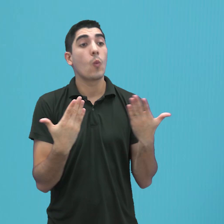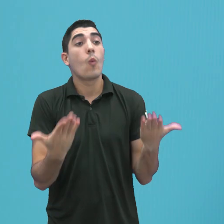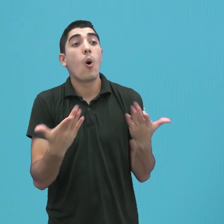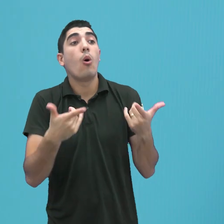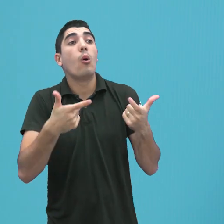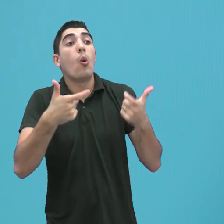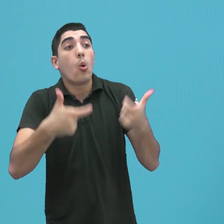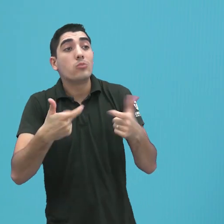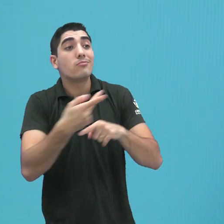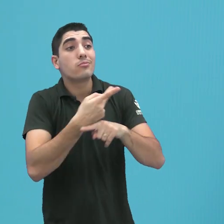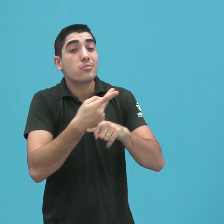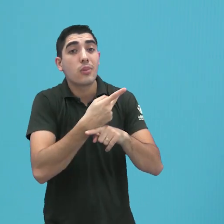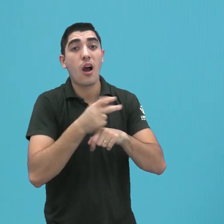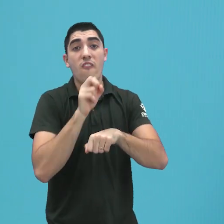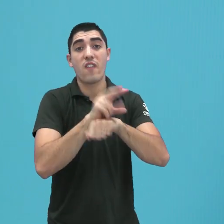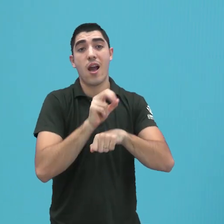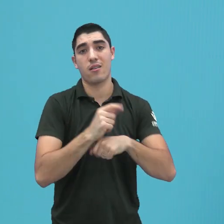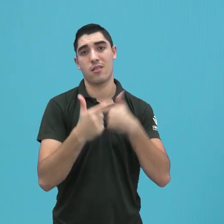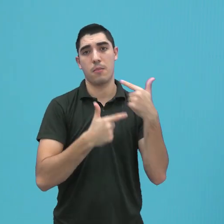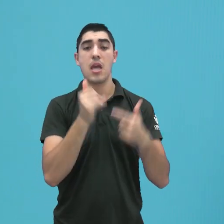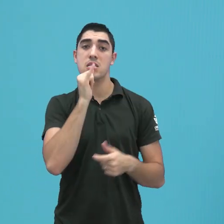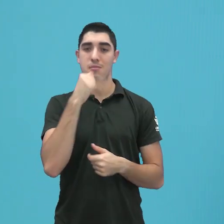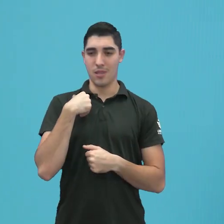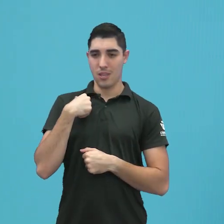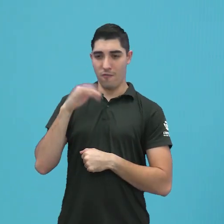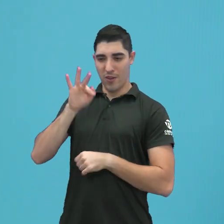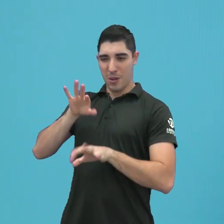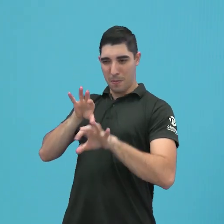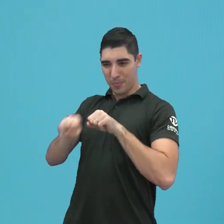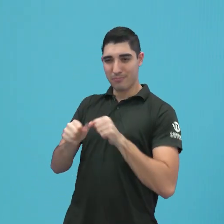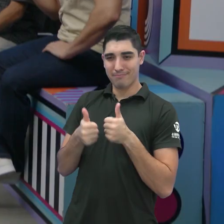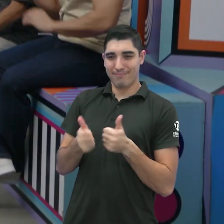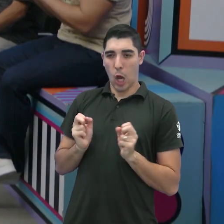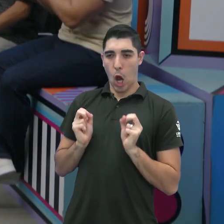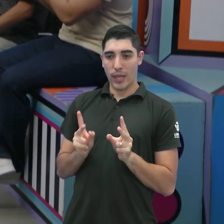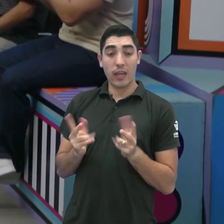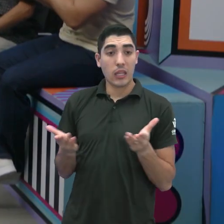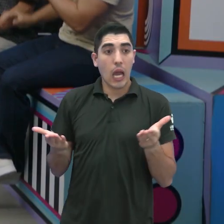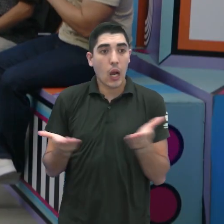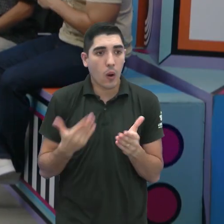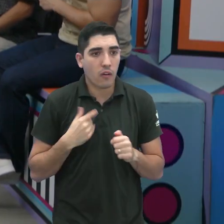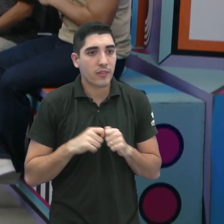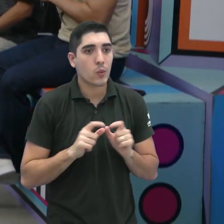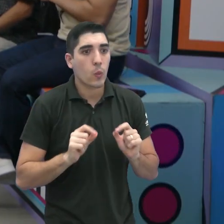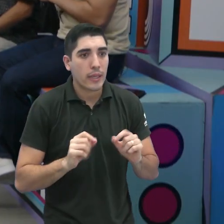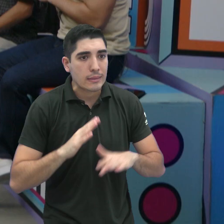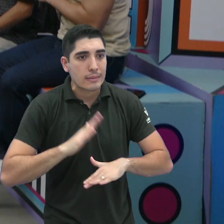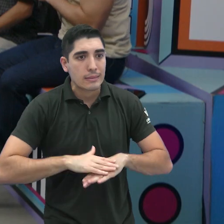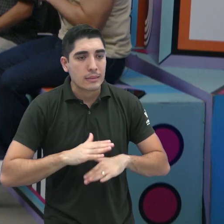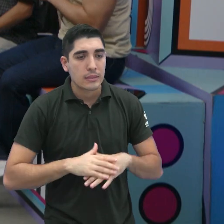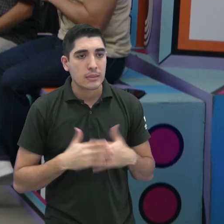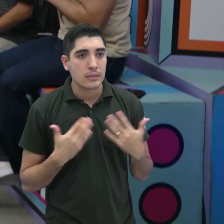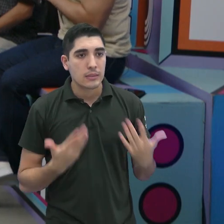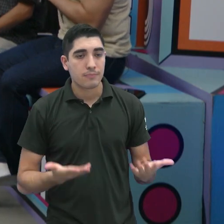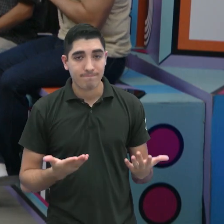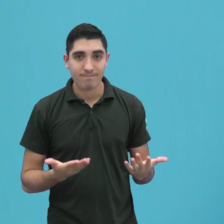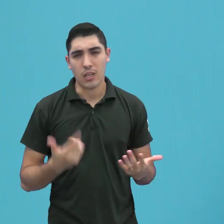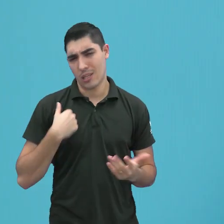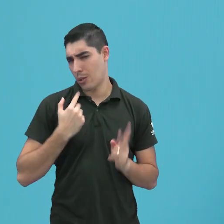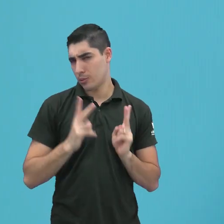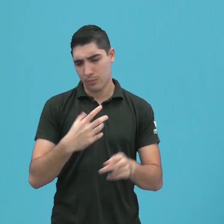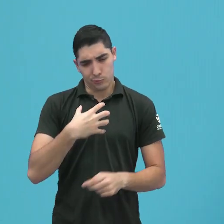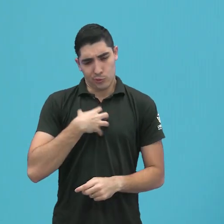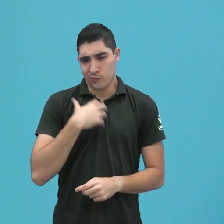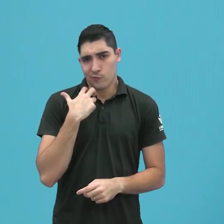minha cabeça era tipo assim, gente, tá, eu terminei a faculdade aí. O que eu vou E fazer? aí? E E aí? agora? Mas, beleza. Eu sempre fui muito